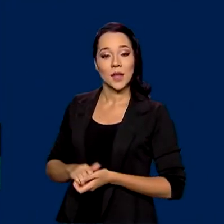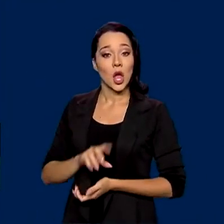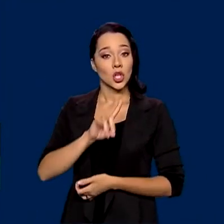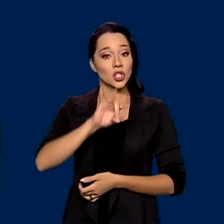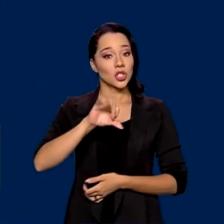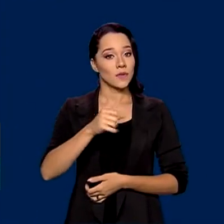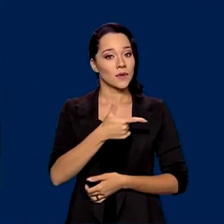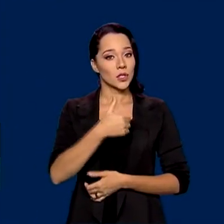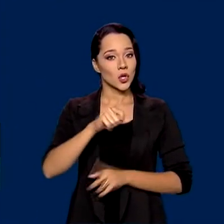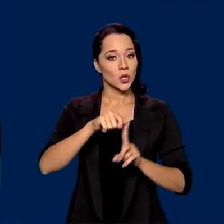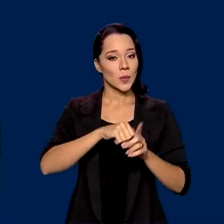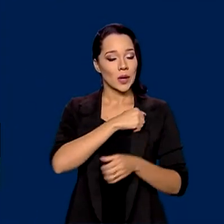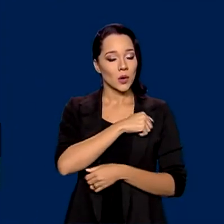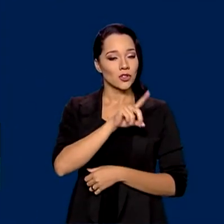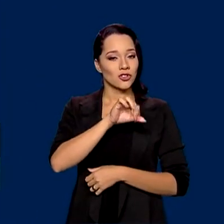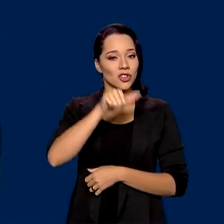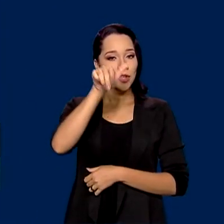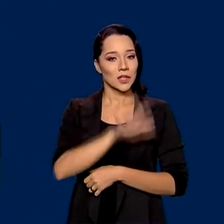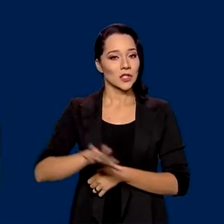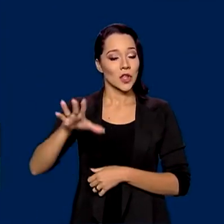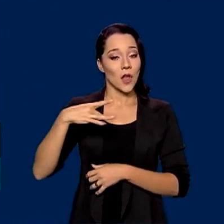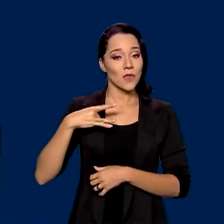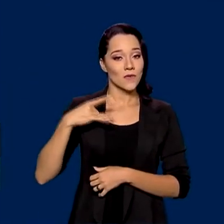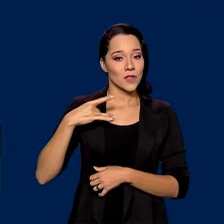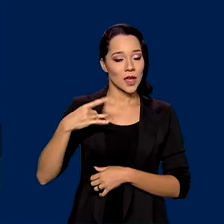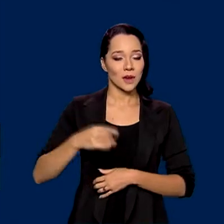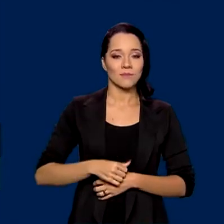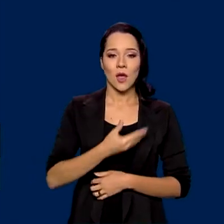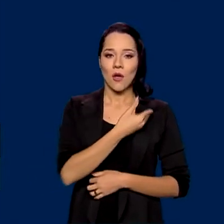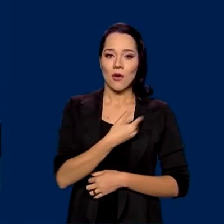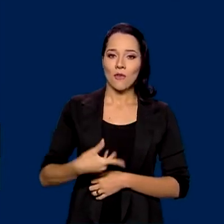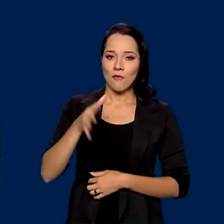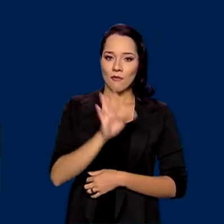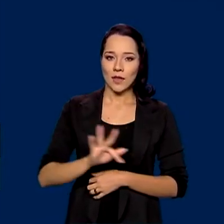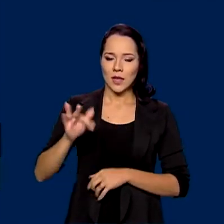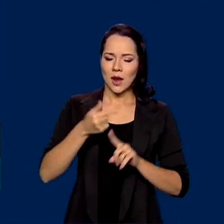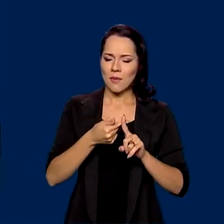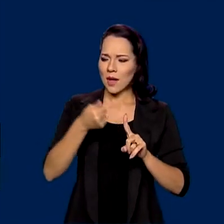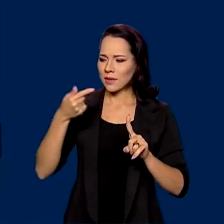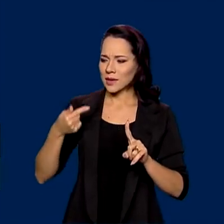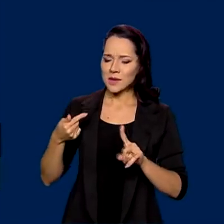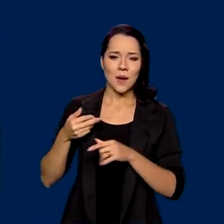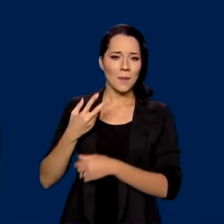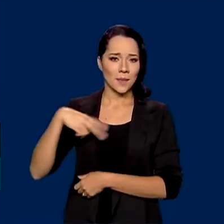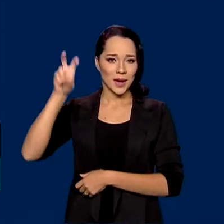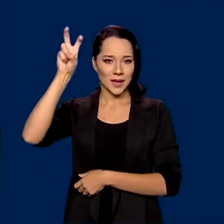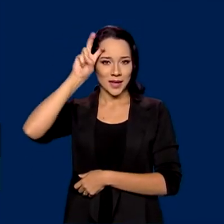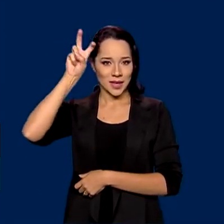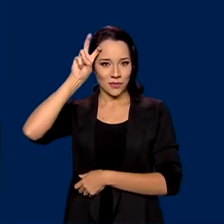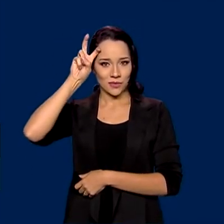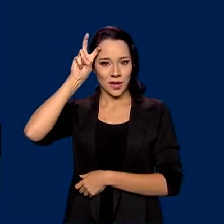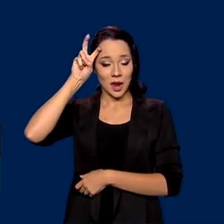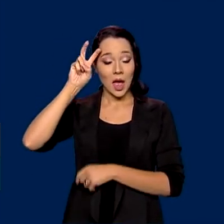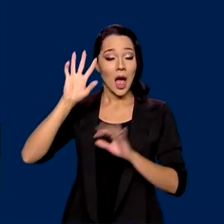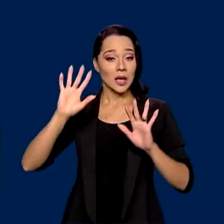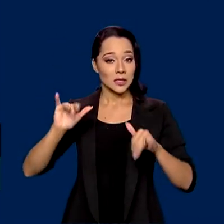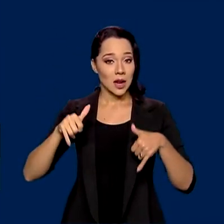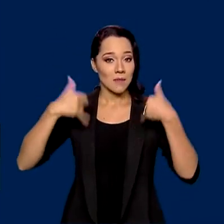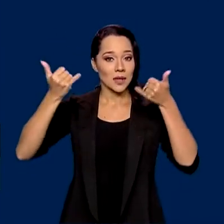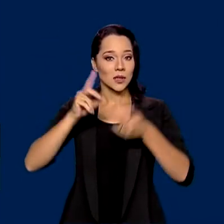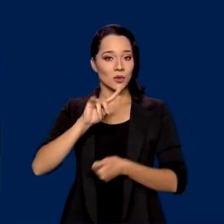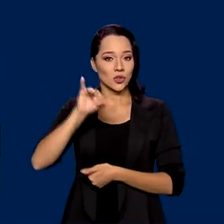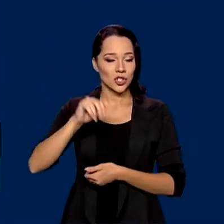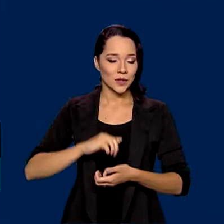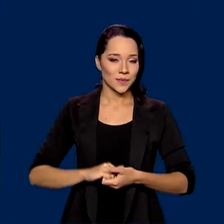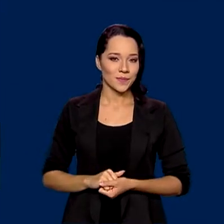de agosto é o Dia Nacional do Voluntariado. E o governo federal decidiu antecipar para esta quinta-feira a celebração da